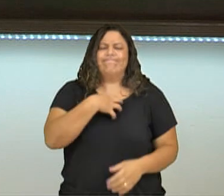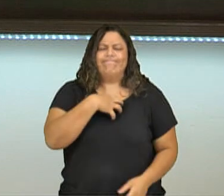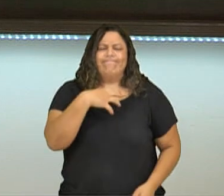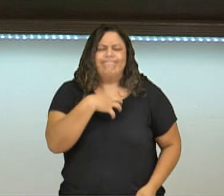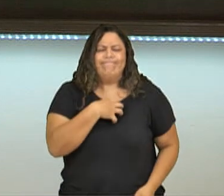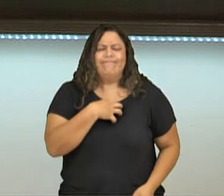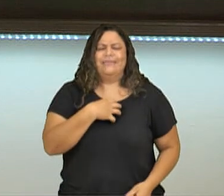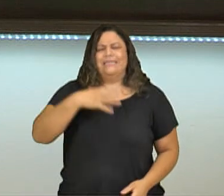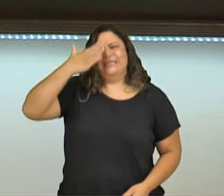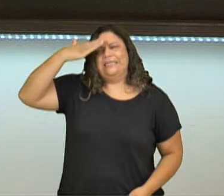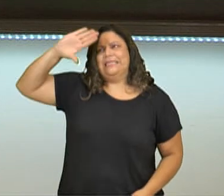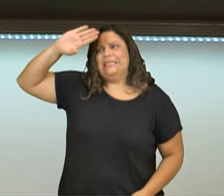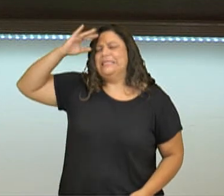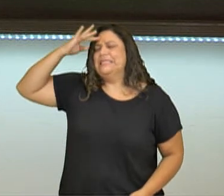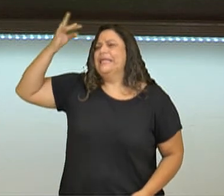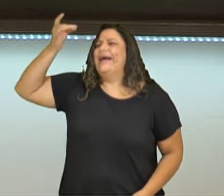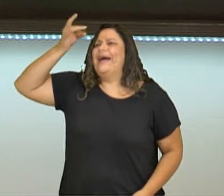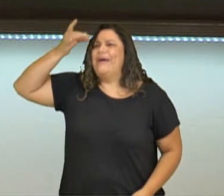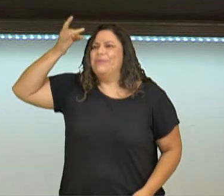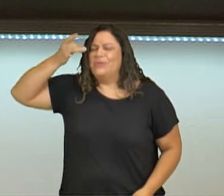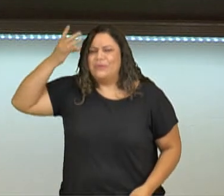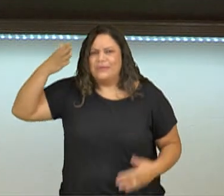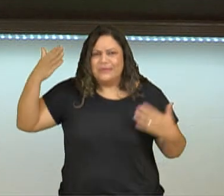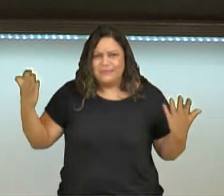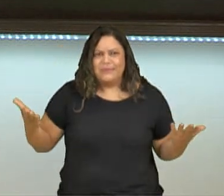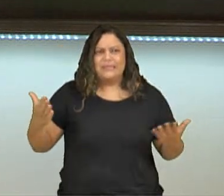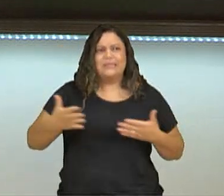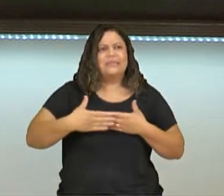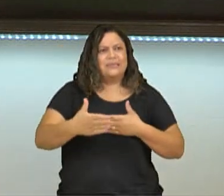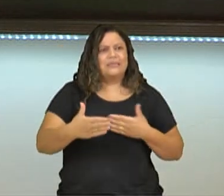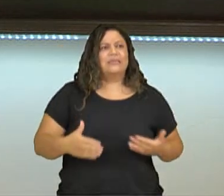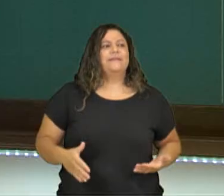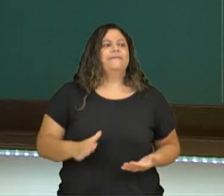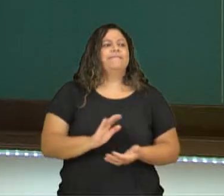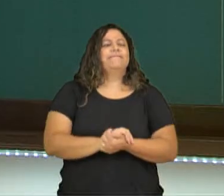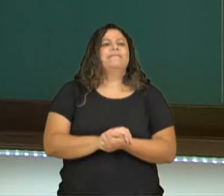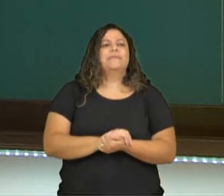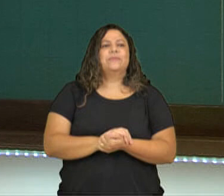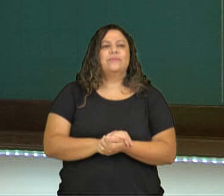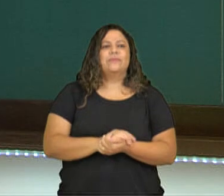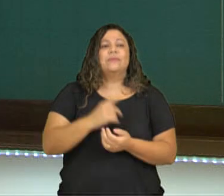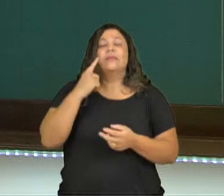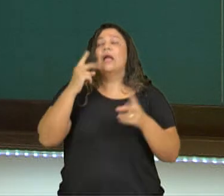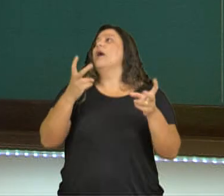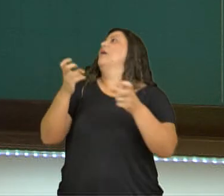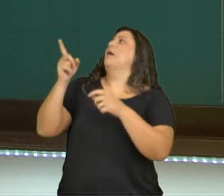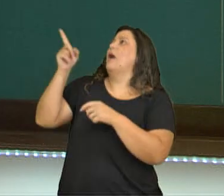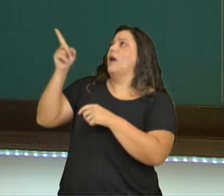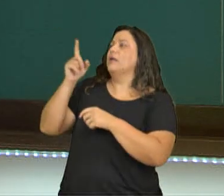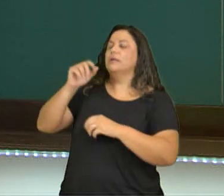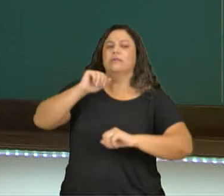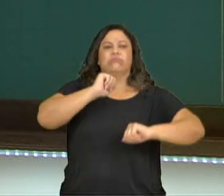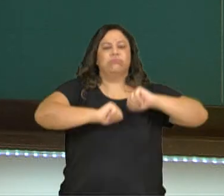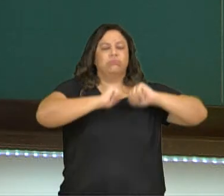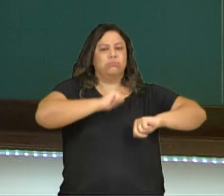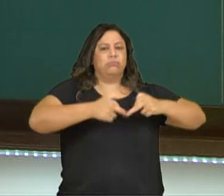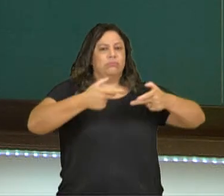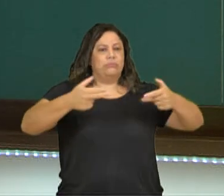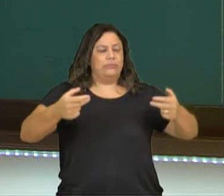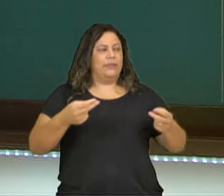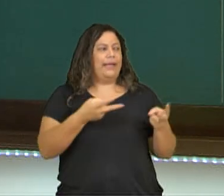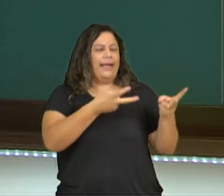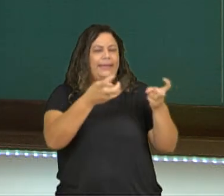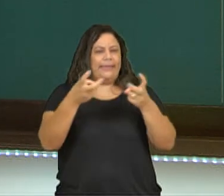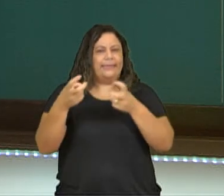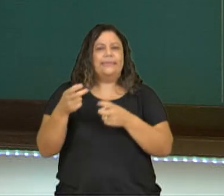colaterais, ou você tem uma dor de cabeça e assim por diante, tá ok? E aqui na indústria a gente tem análise da água ultra pura, tá